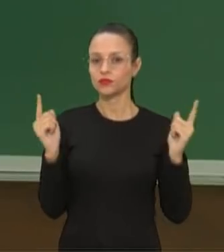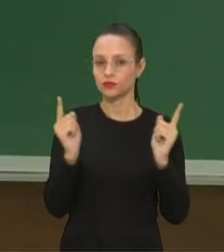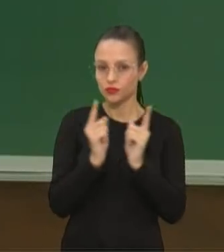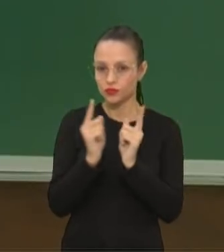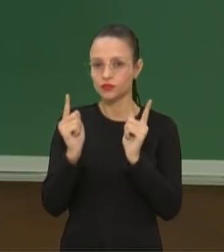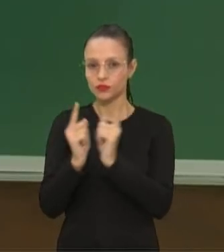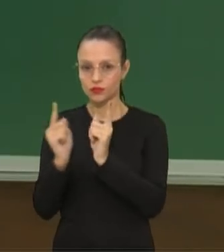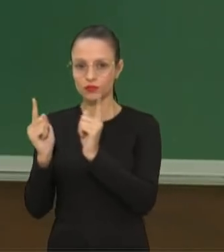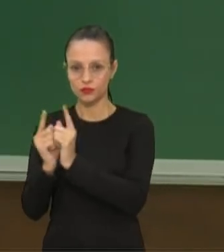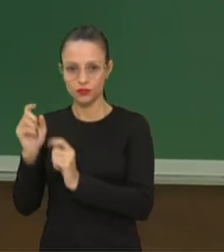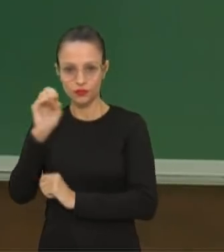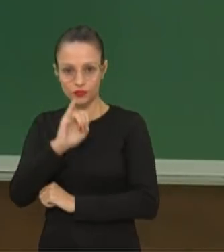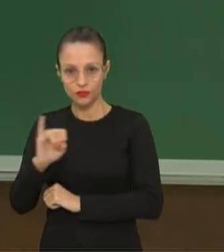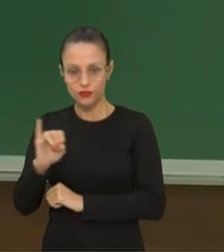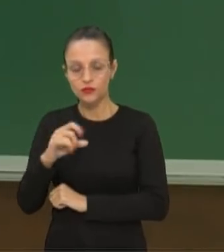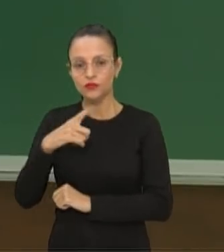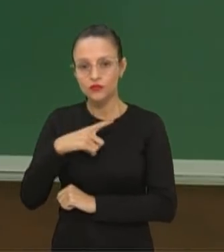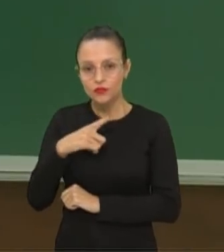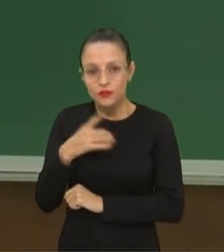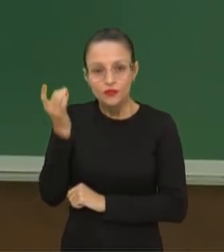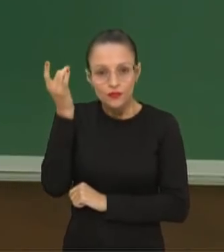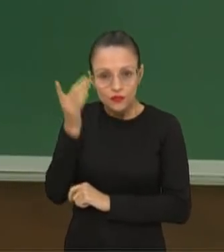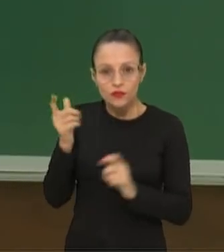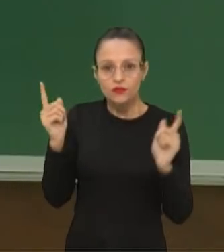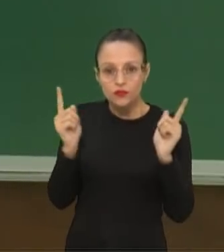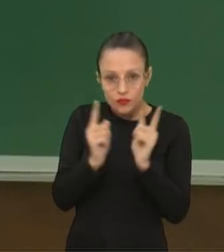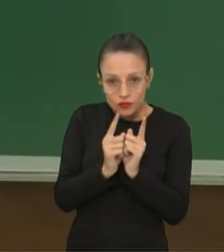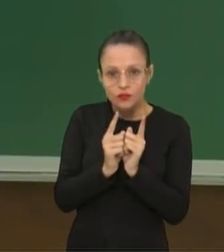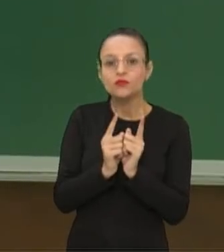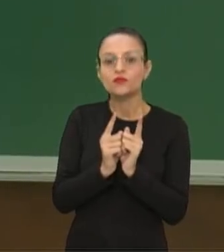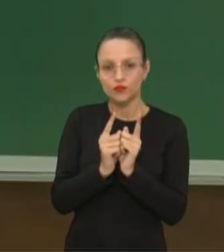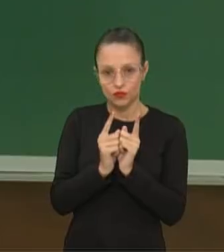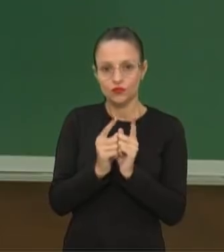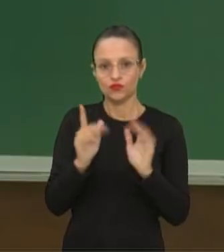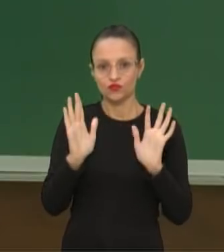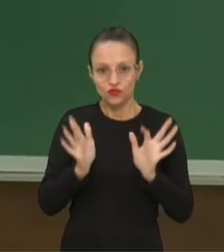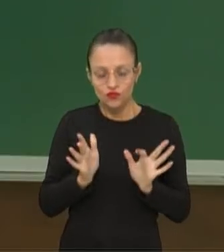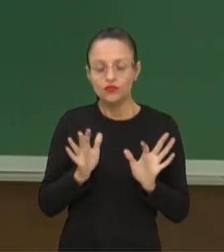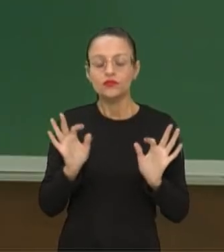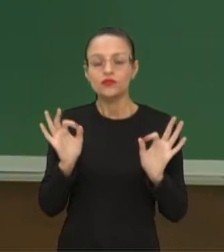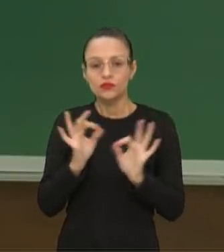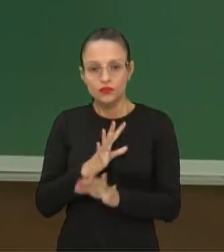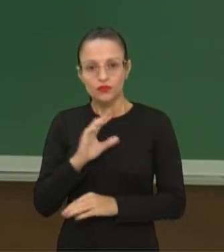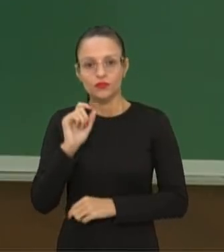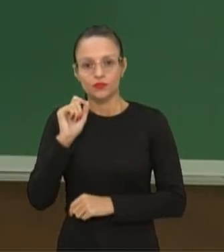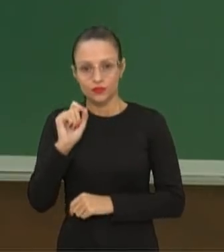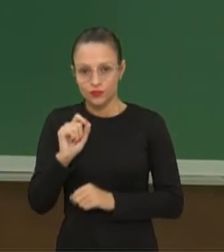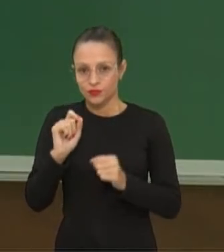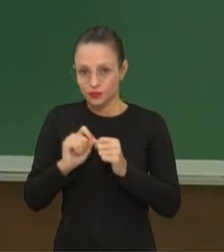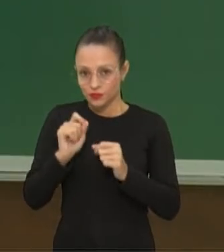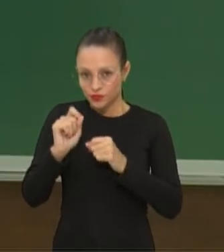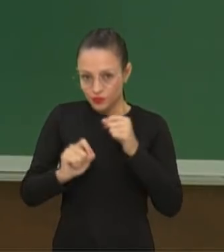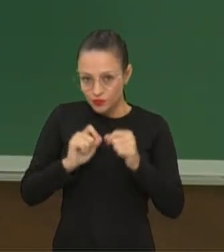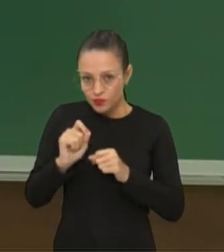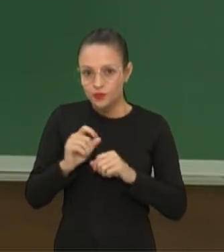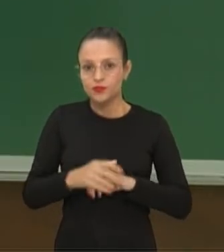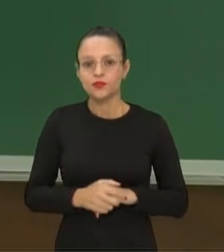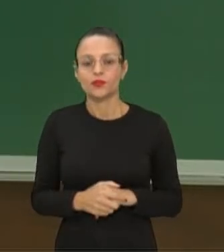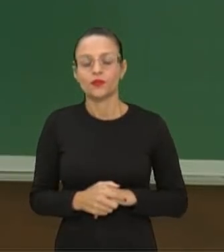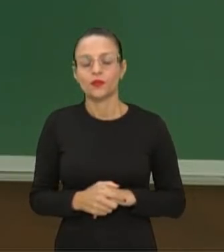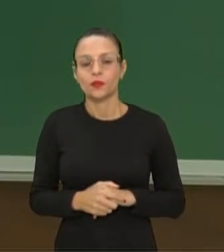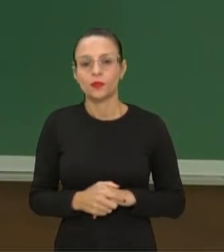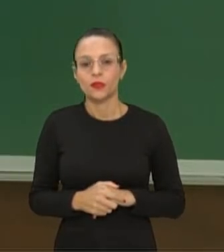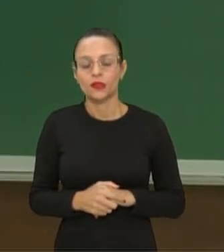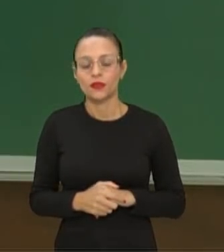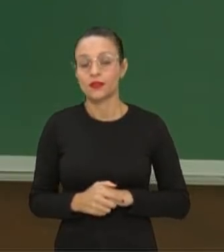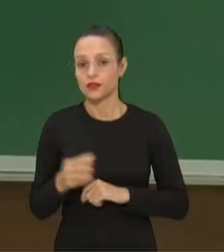semelhantes. Se tiver algum termo semelhante fácil de reduzir, a gente reduz, né? Aí a gente faz o quê?